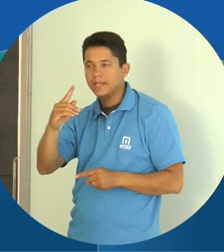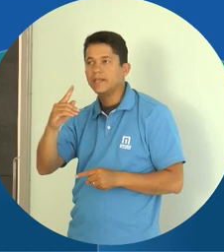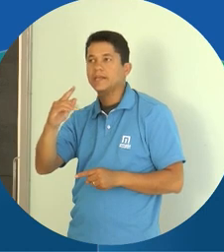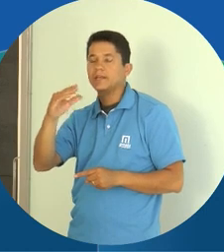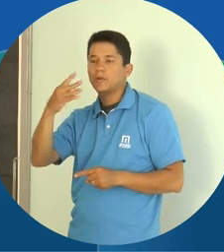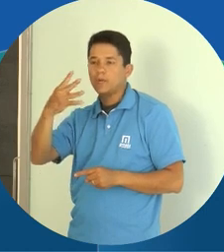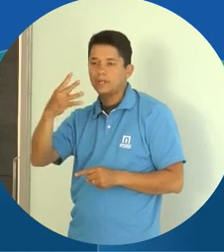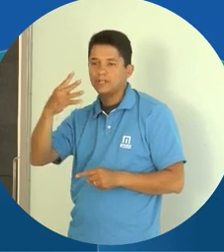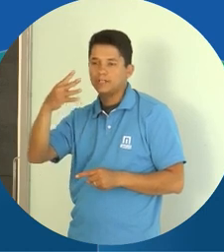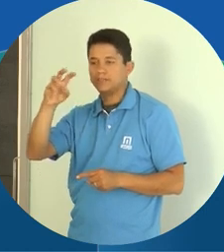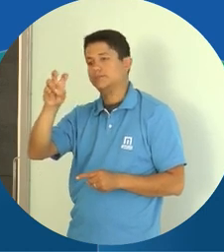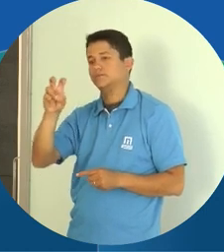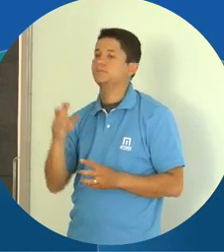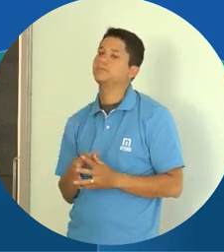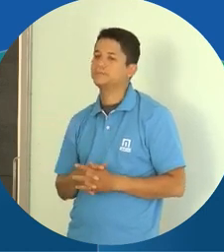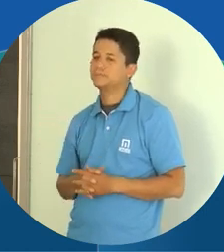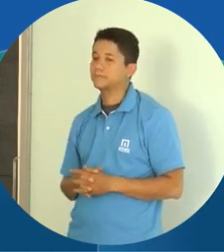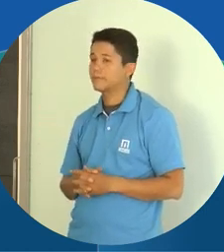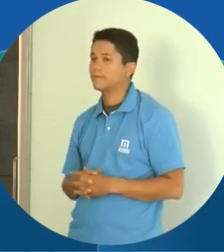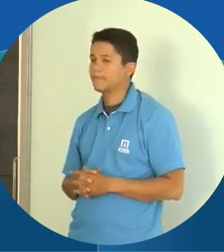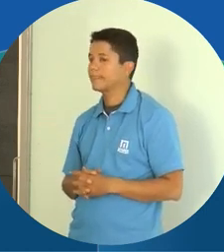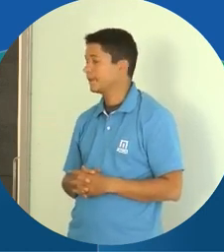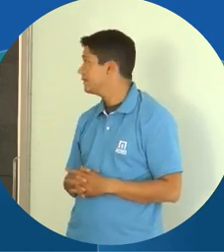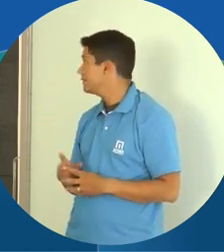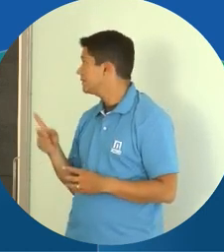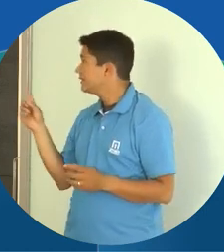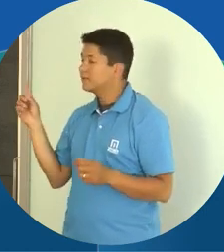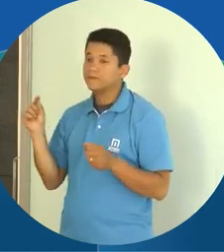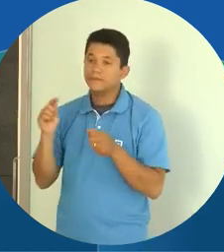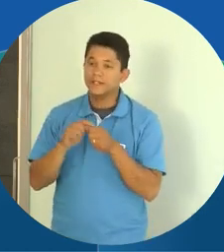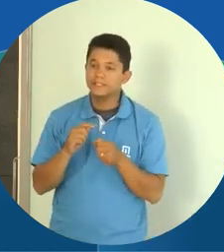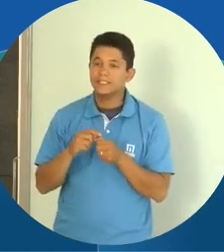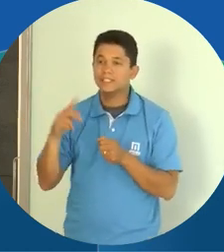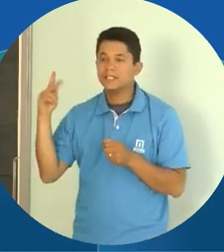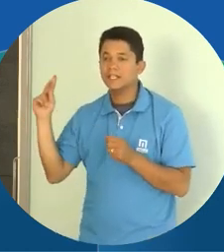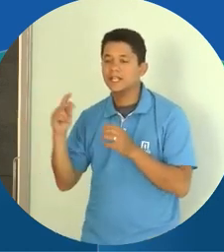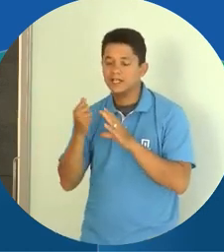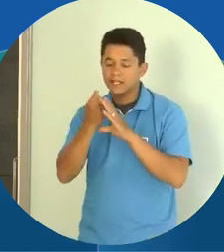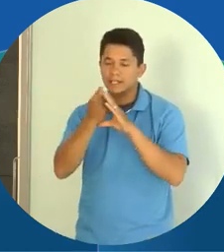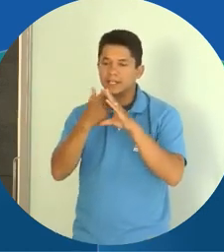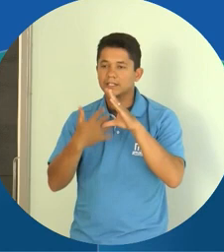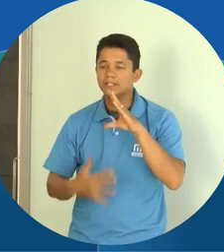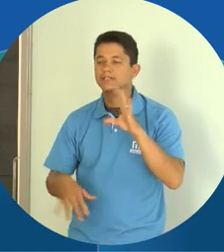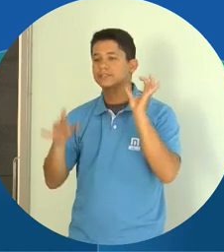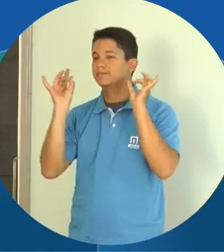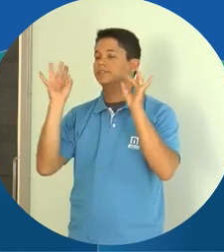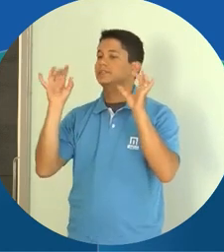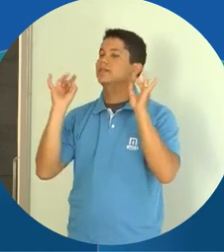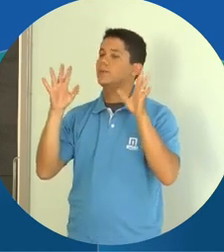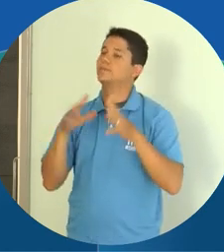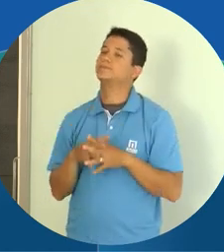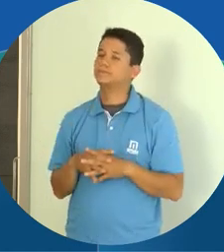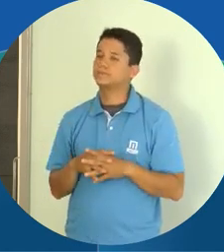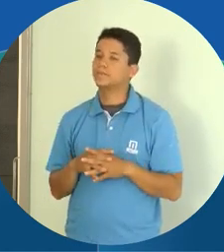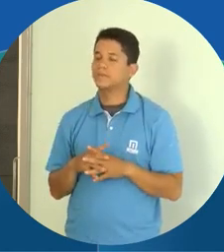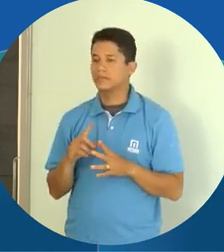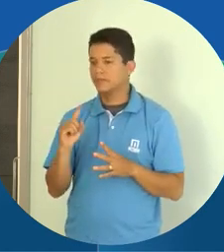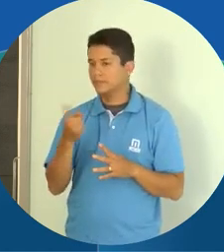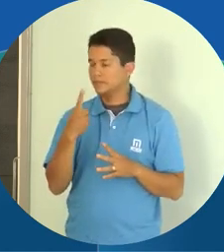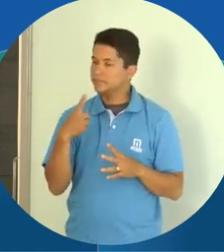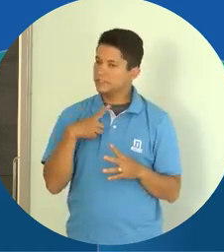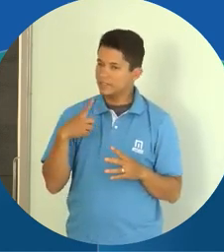que ela tenha características especiais. A gente tem basicamente